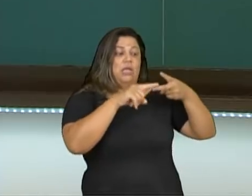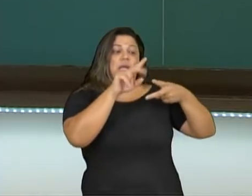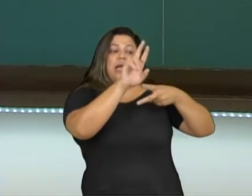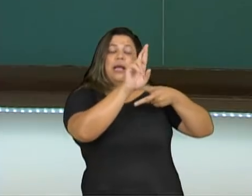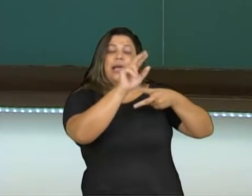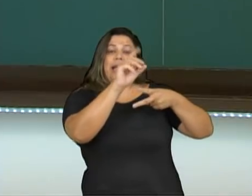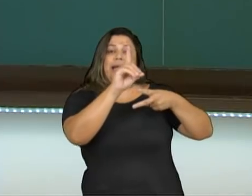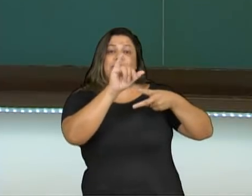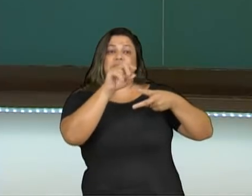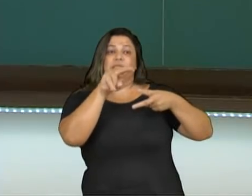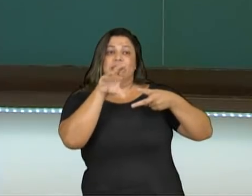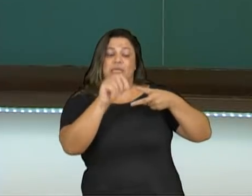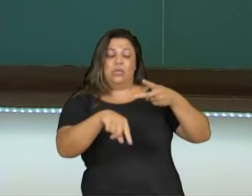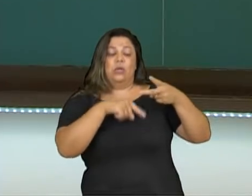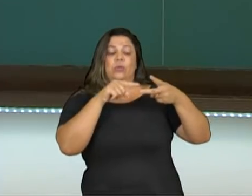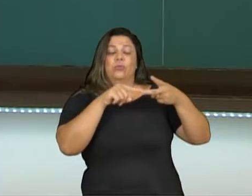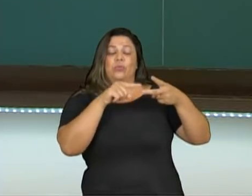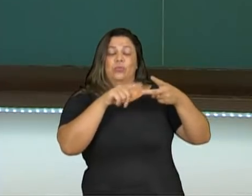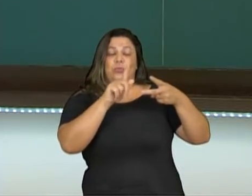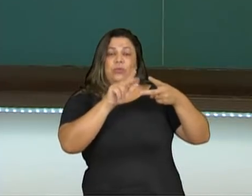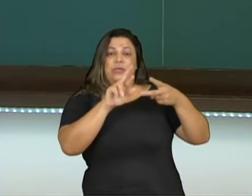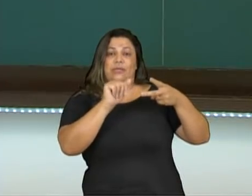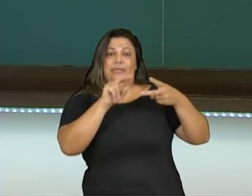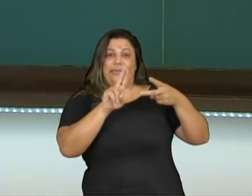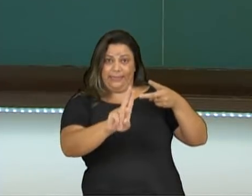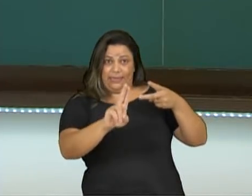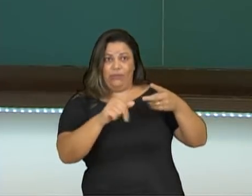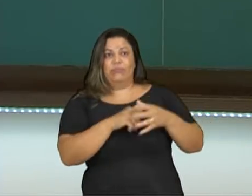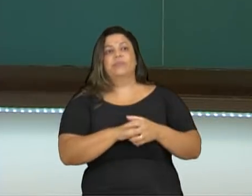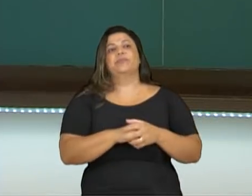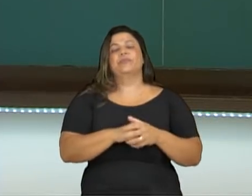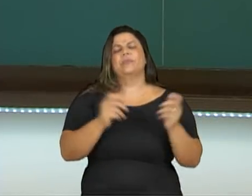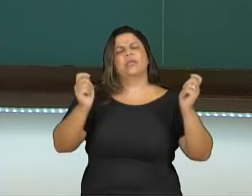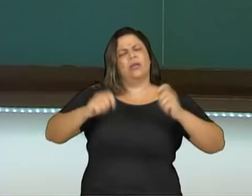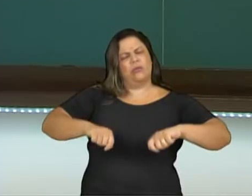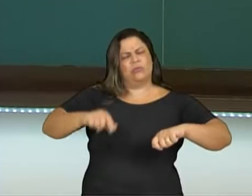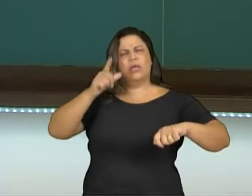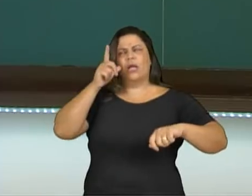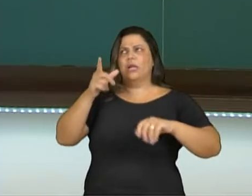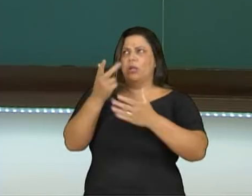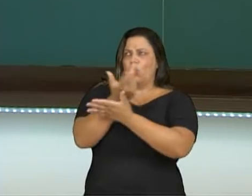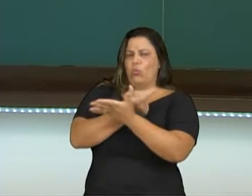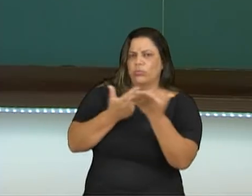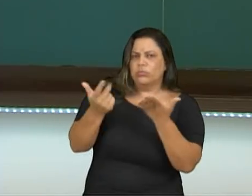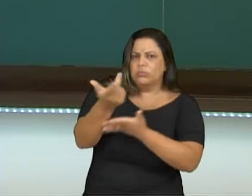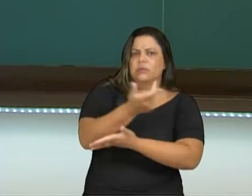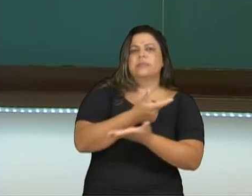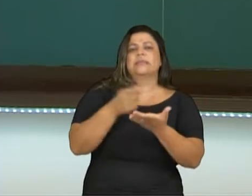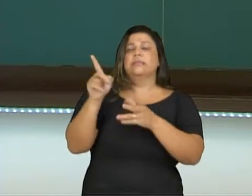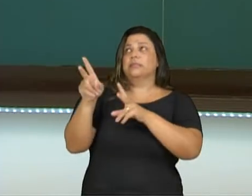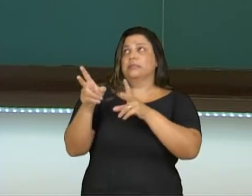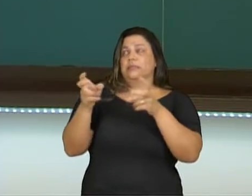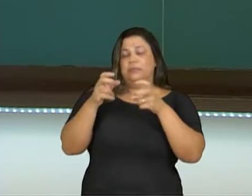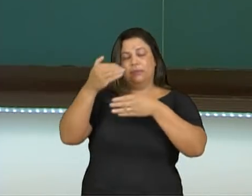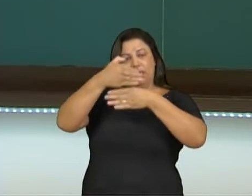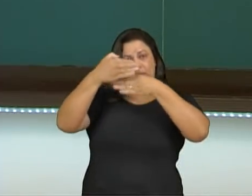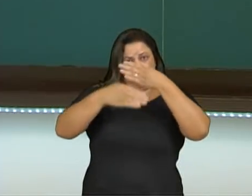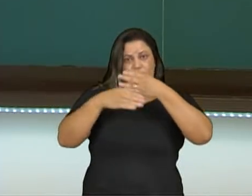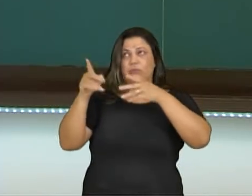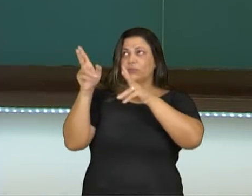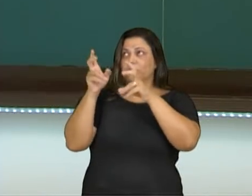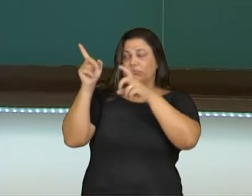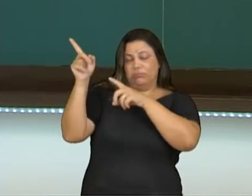Então, tá aqui a nossa figura, tá? A posição inicial no cofre é com a seta virada para a letra